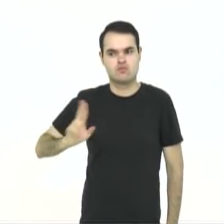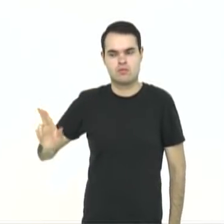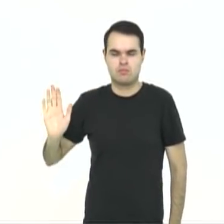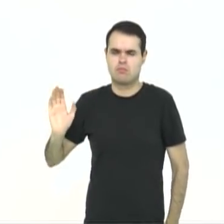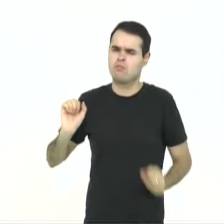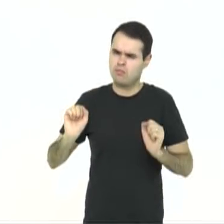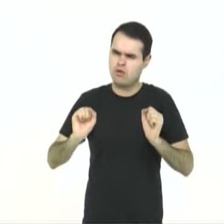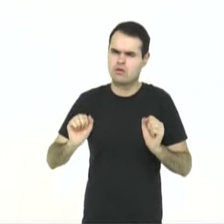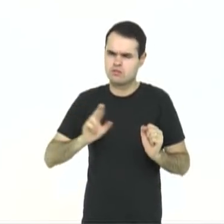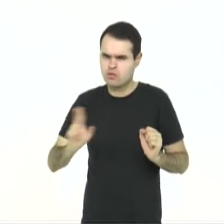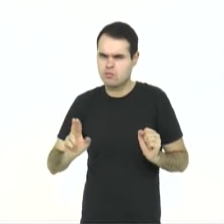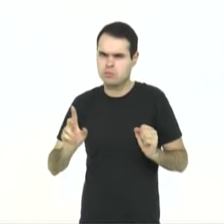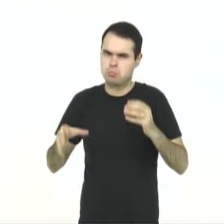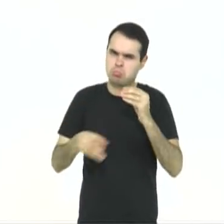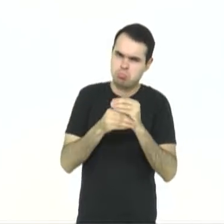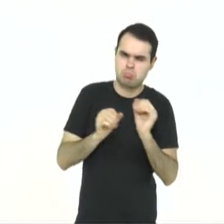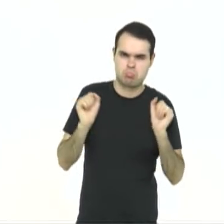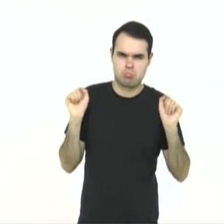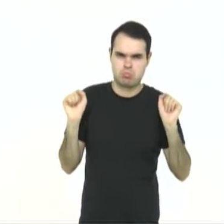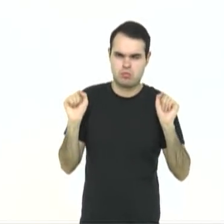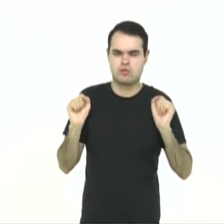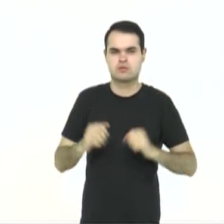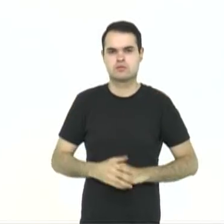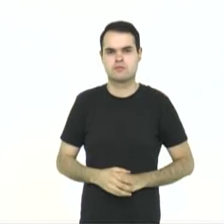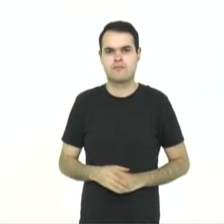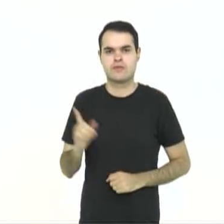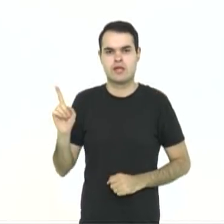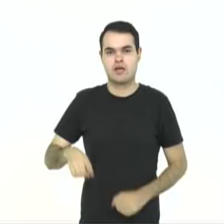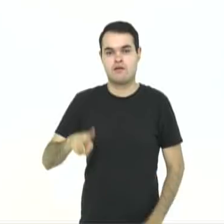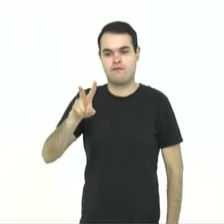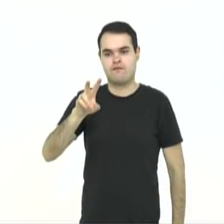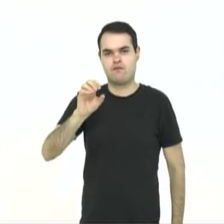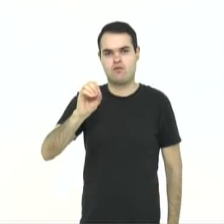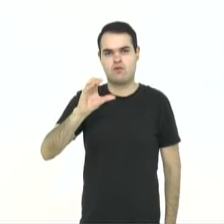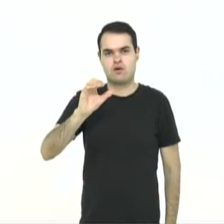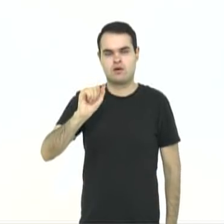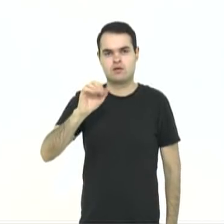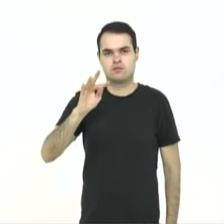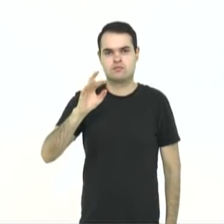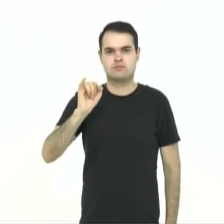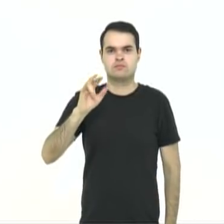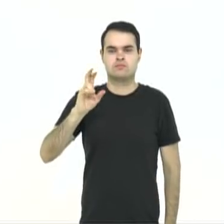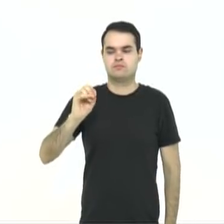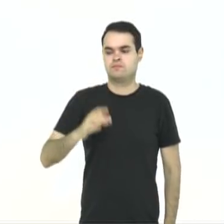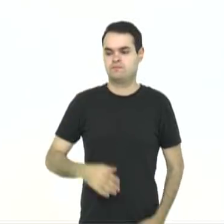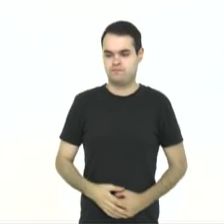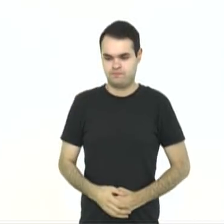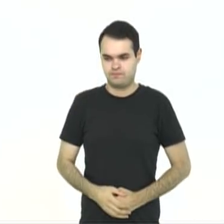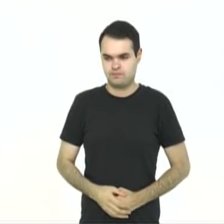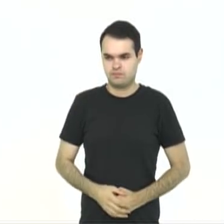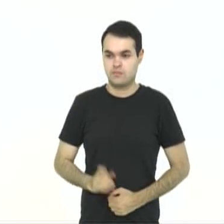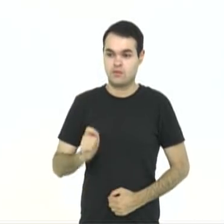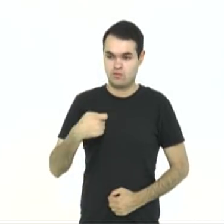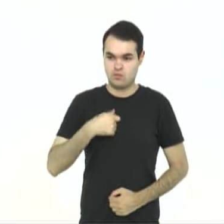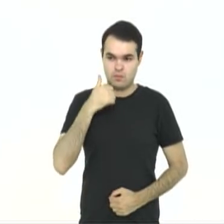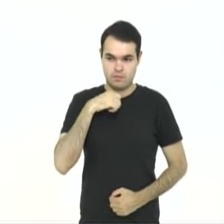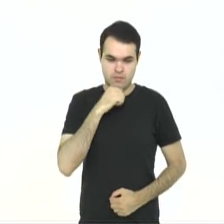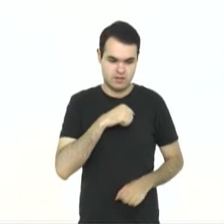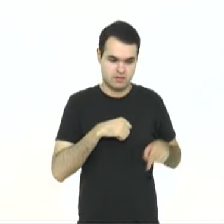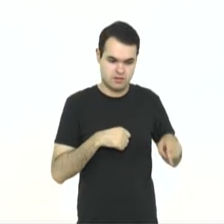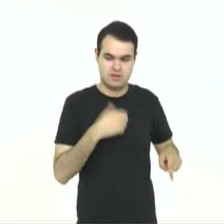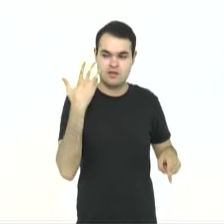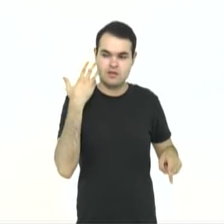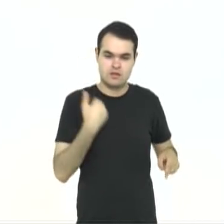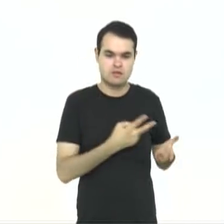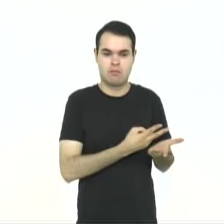Poderia também ter colocado o nome, né? Então, esse seria o nosso vocativo. Sou mãe de uma criança com epilepsia que não